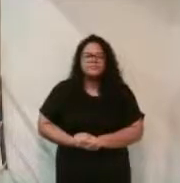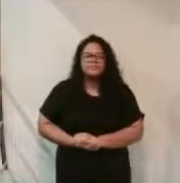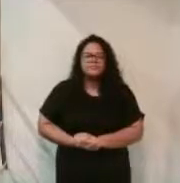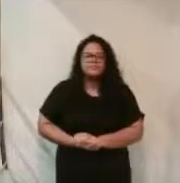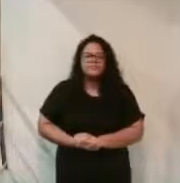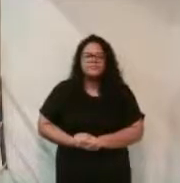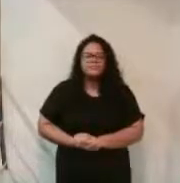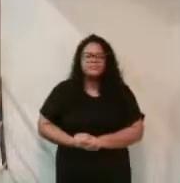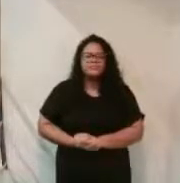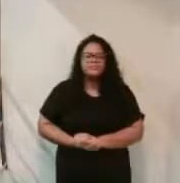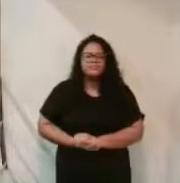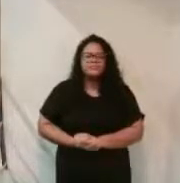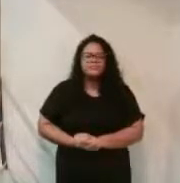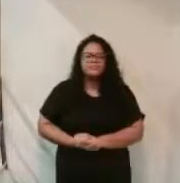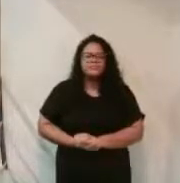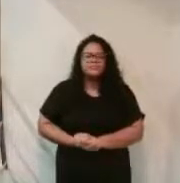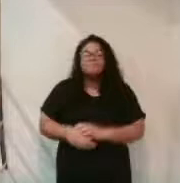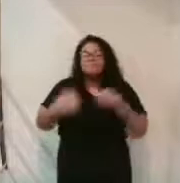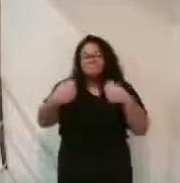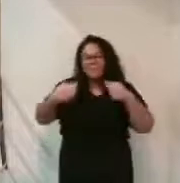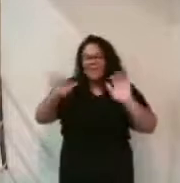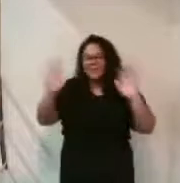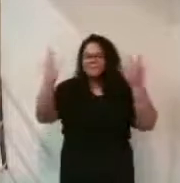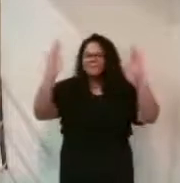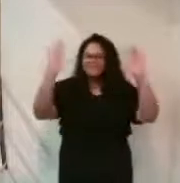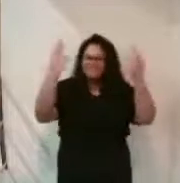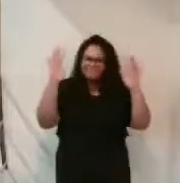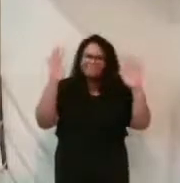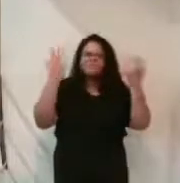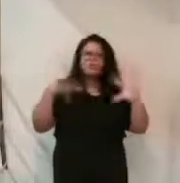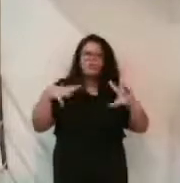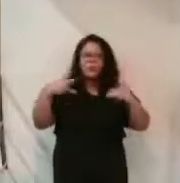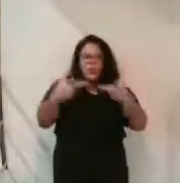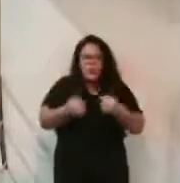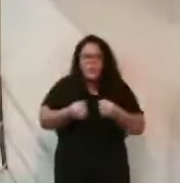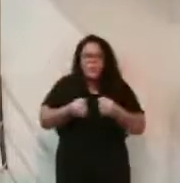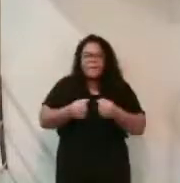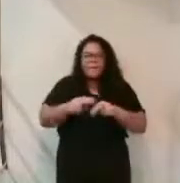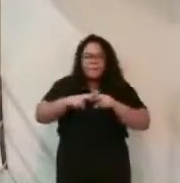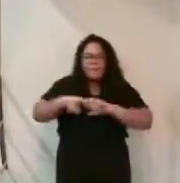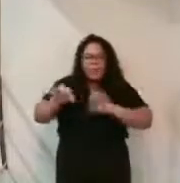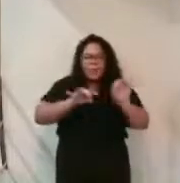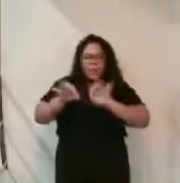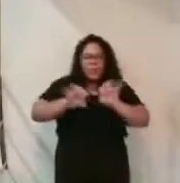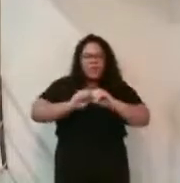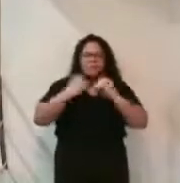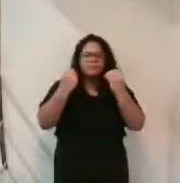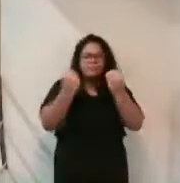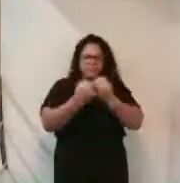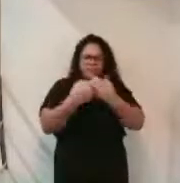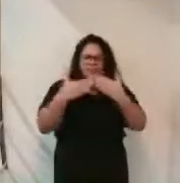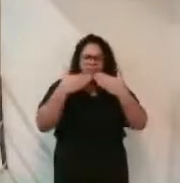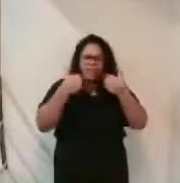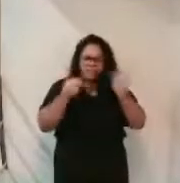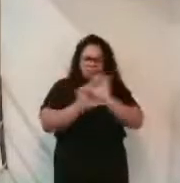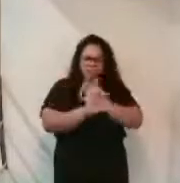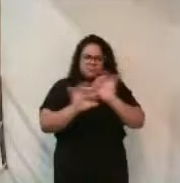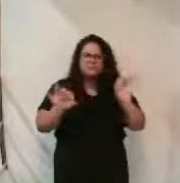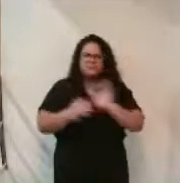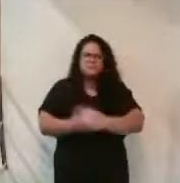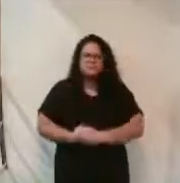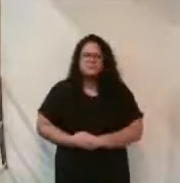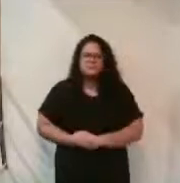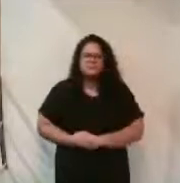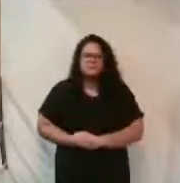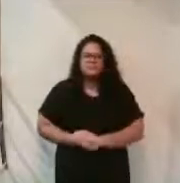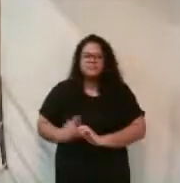queria parabenizar a vocês pelo evento, muito bom evento dessa qualidade para a gente demonstrar